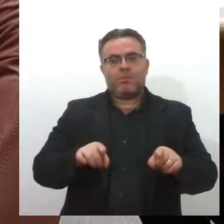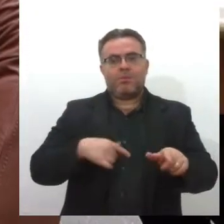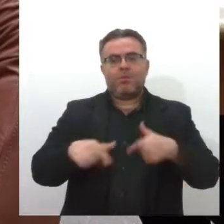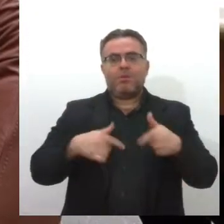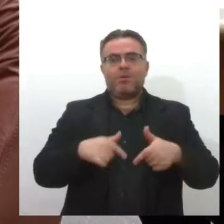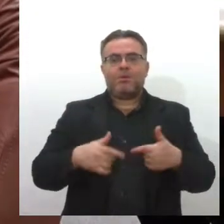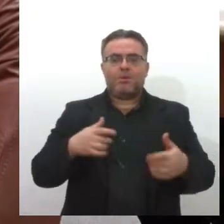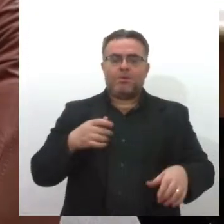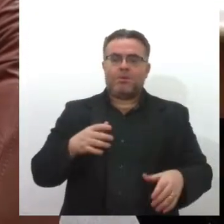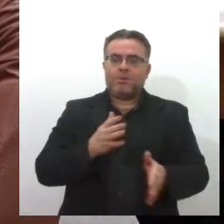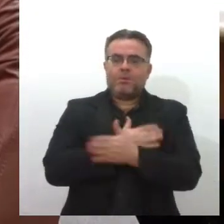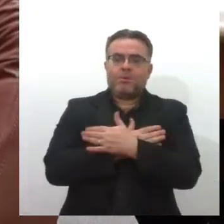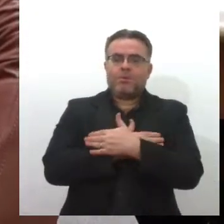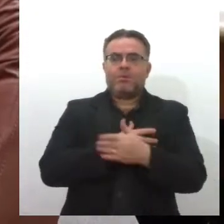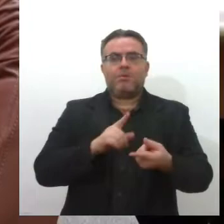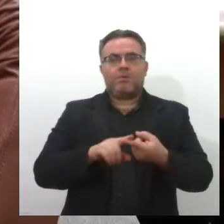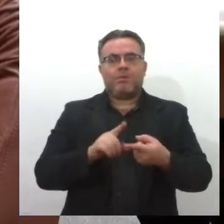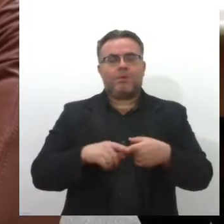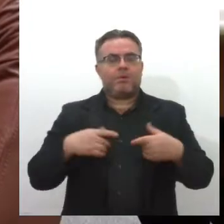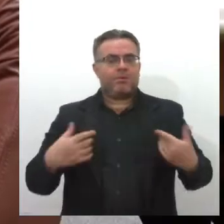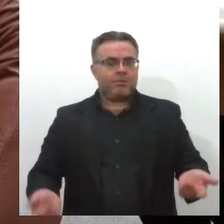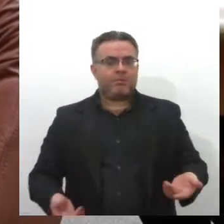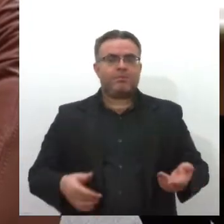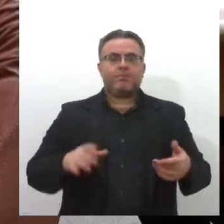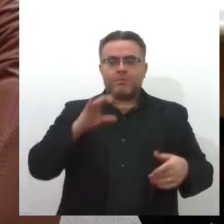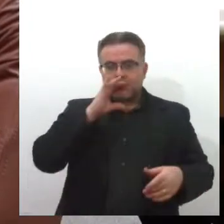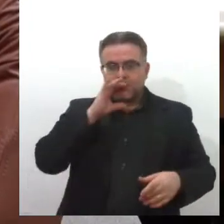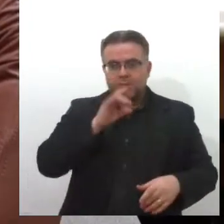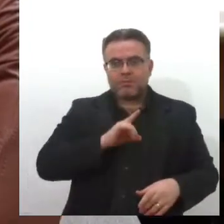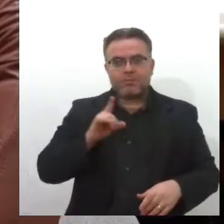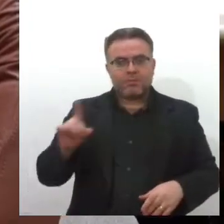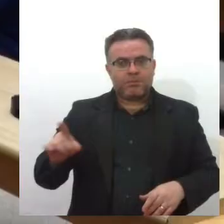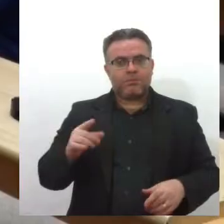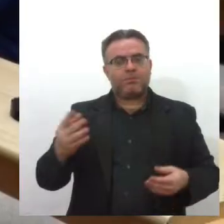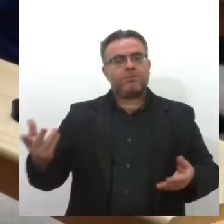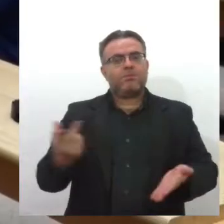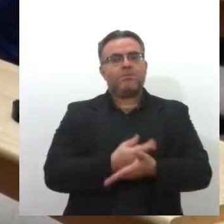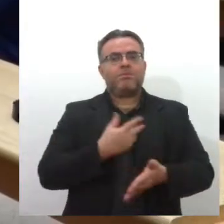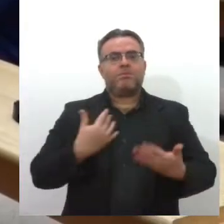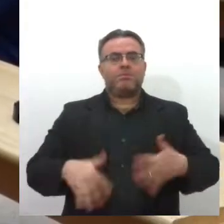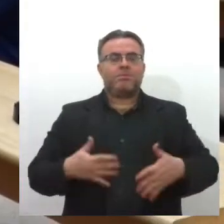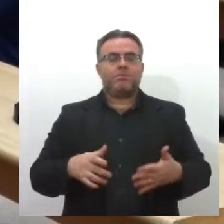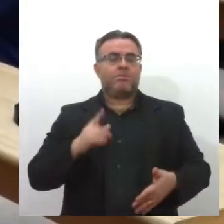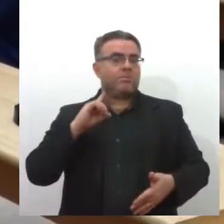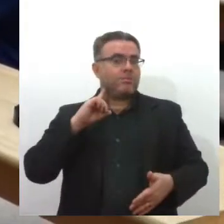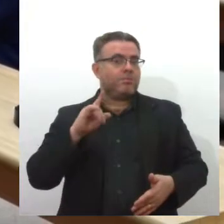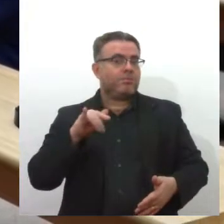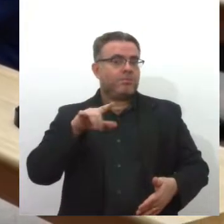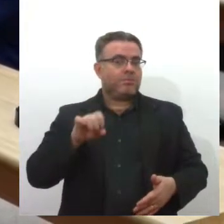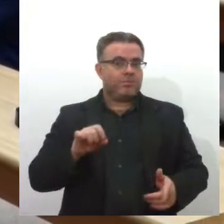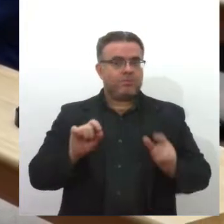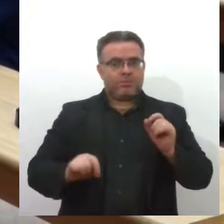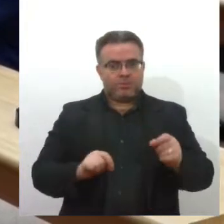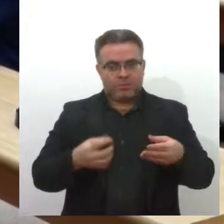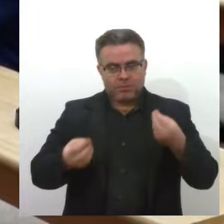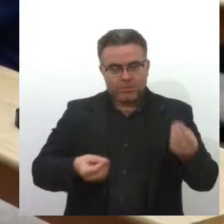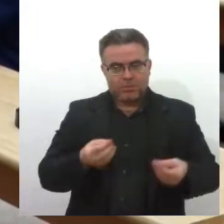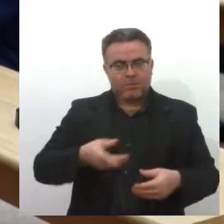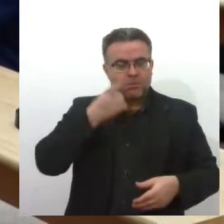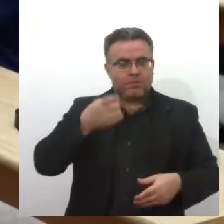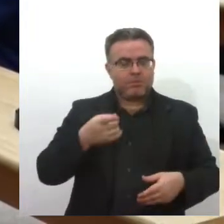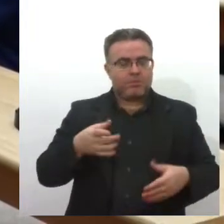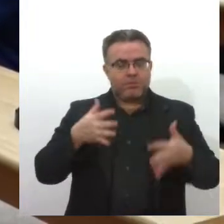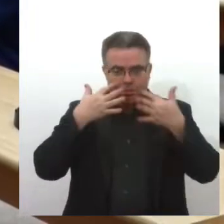de Nossa Senhora do Socorro foi tema do pronunciamento do deputado Dr. Samuel do Cidadania. O parlamentar demonstrou